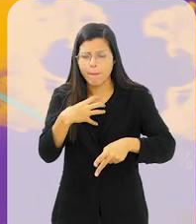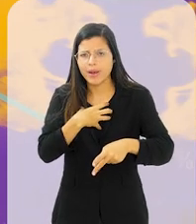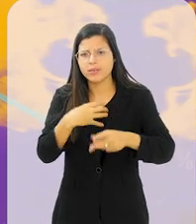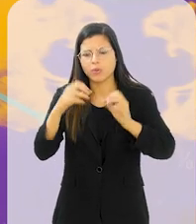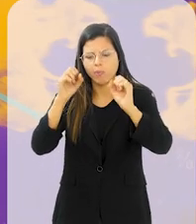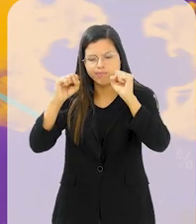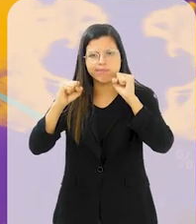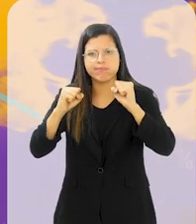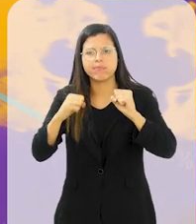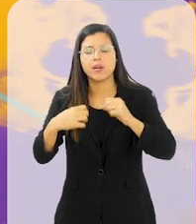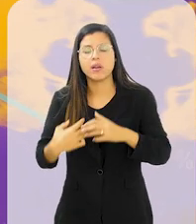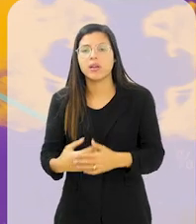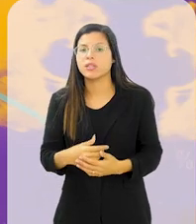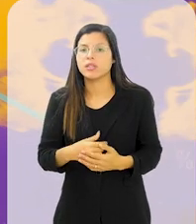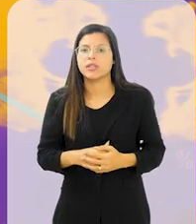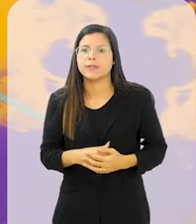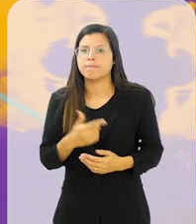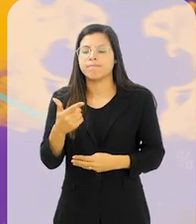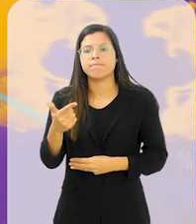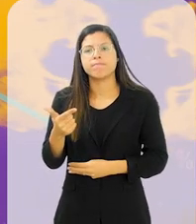torcedor.